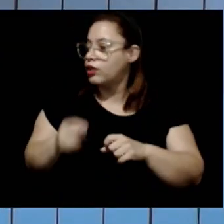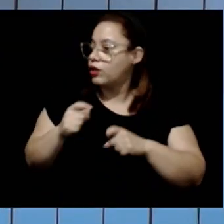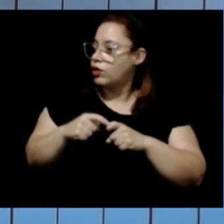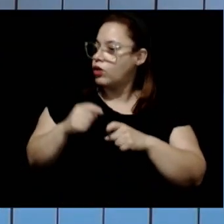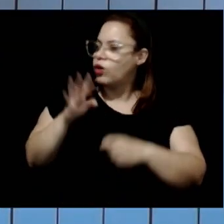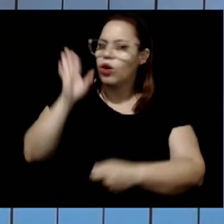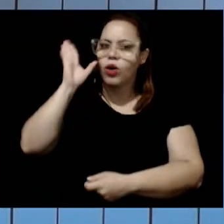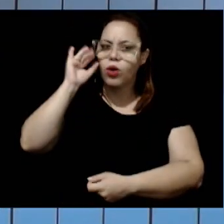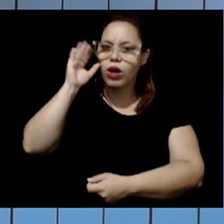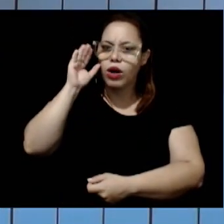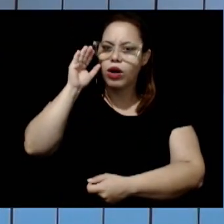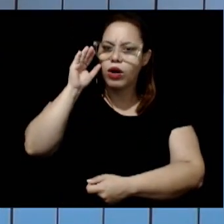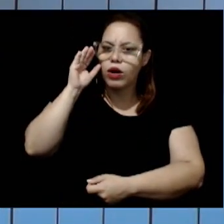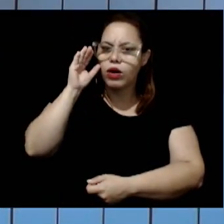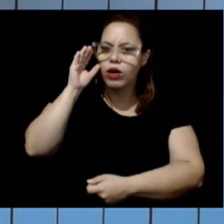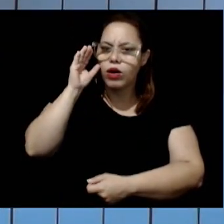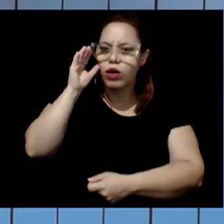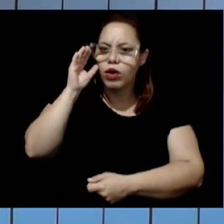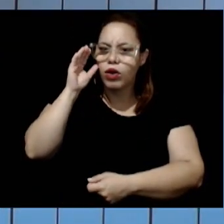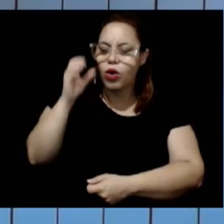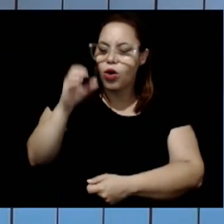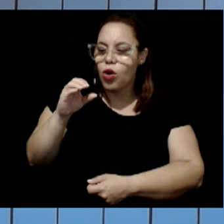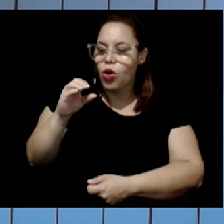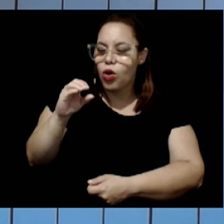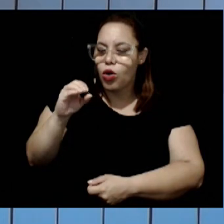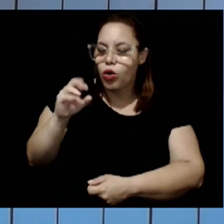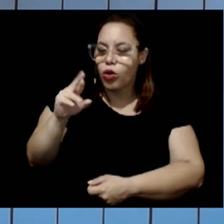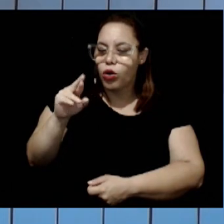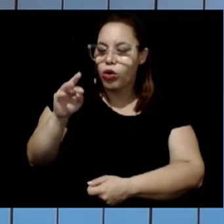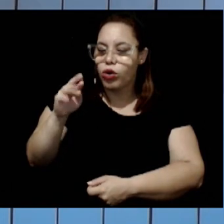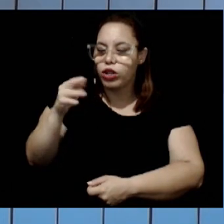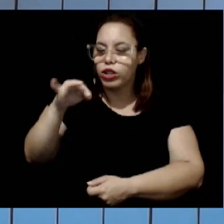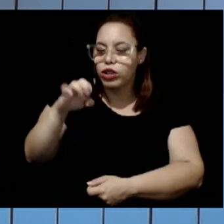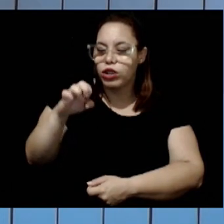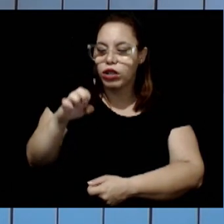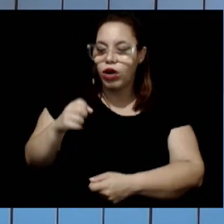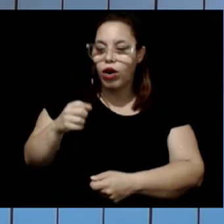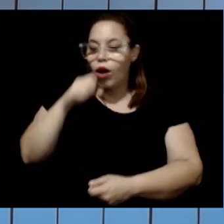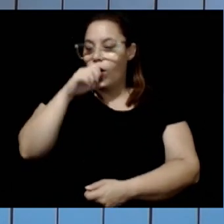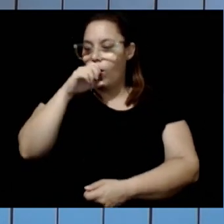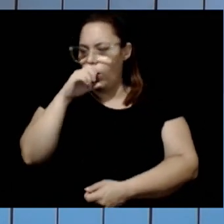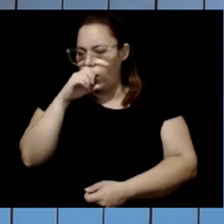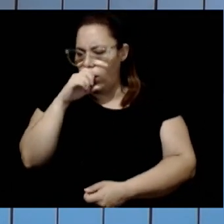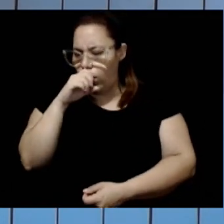Por que o corticoide, ele gera um desgaste do osso, é isso?